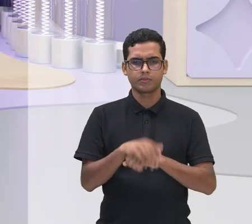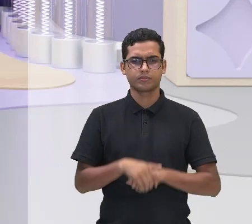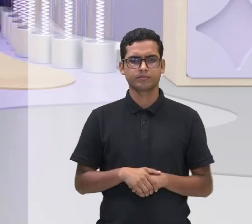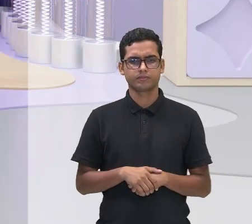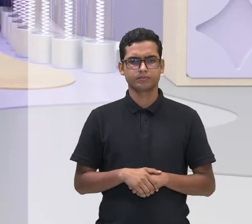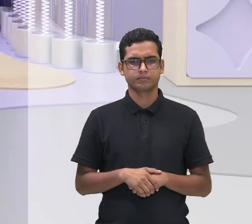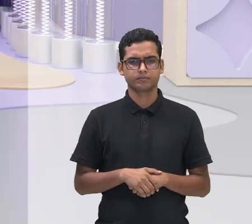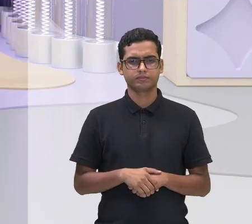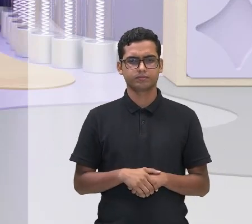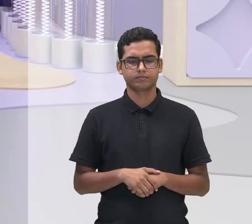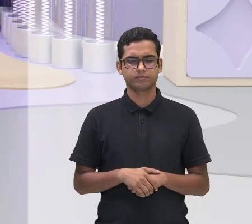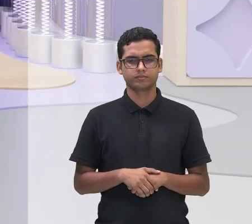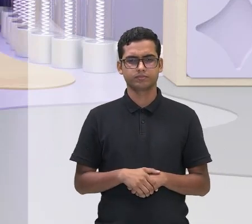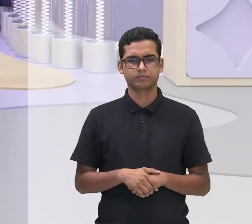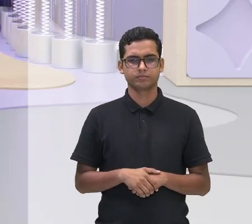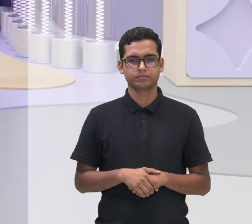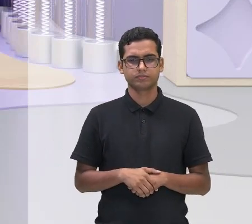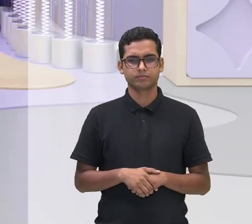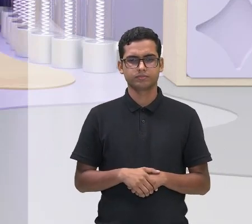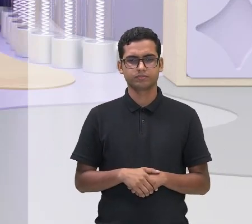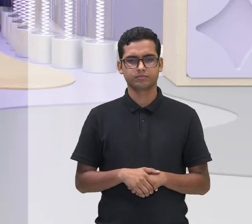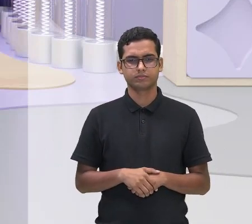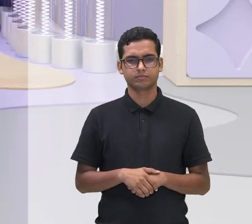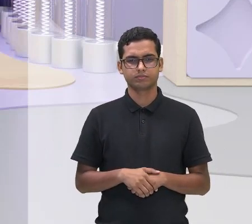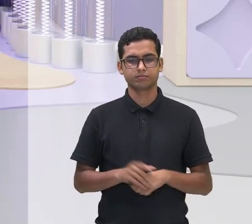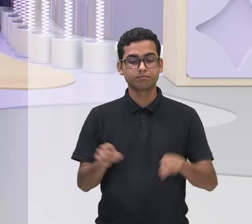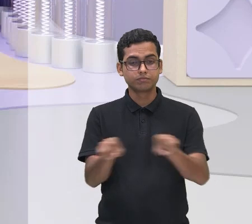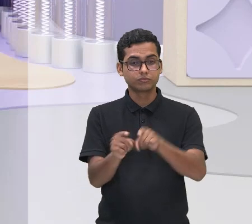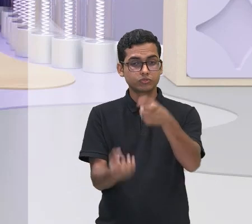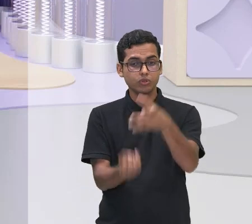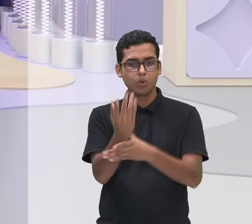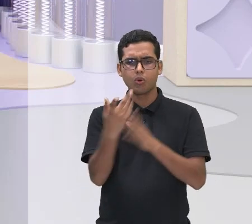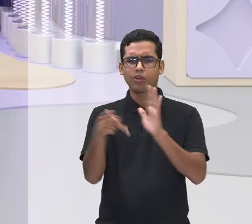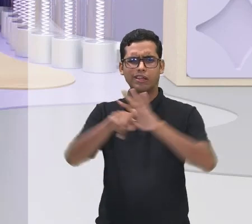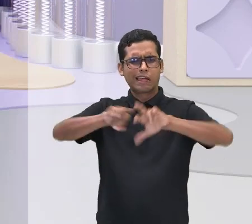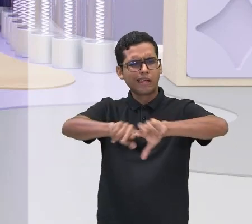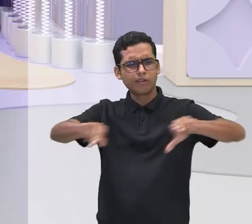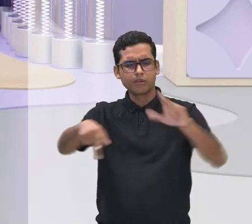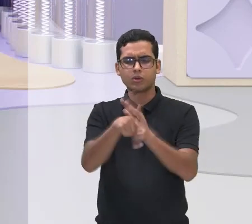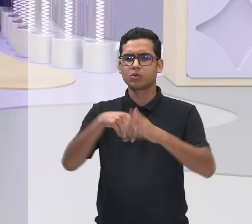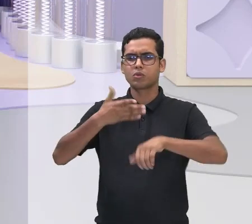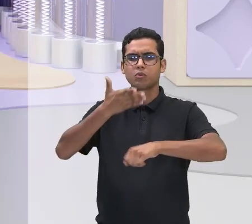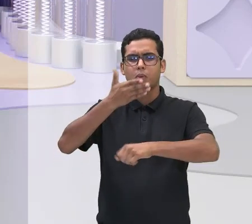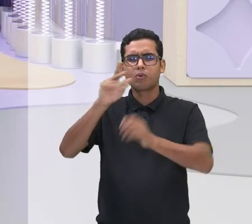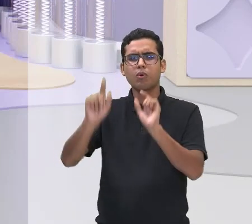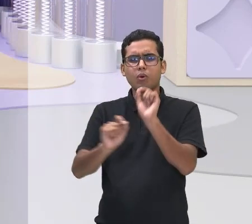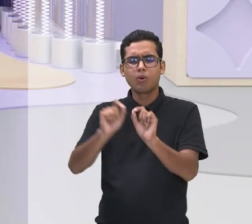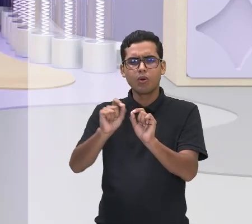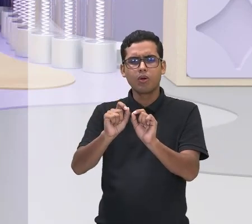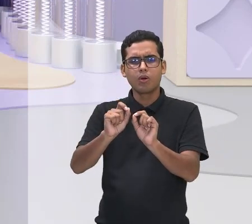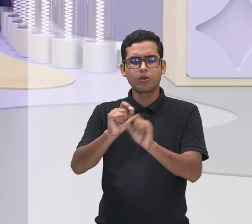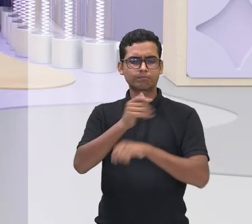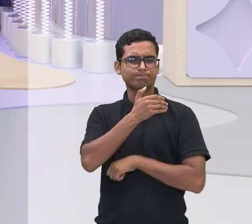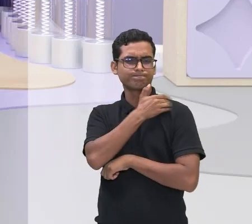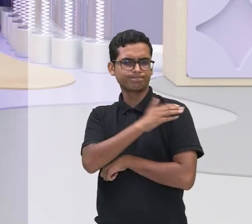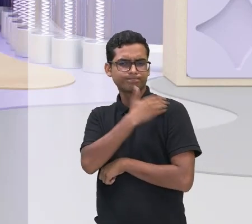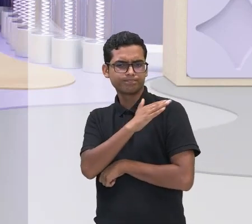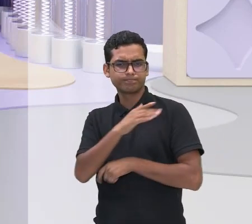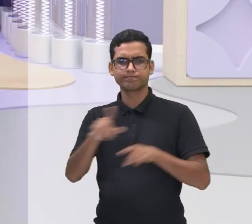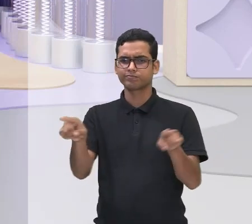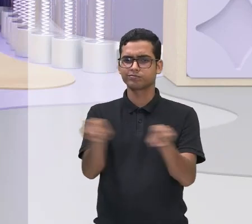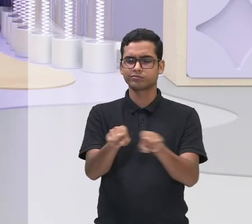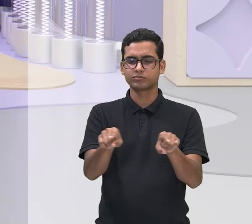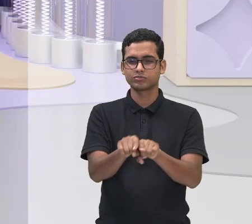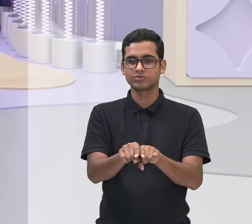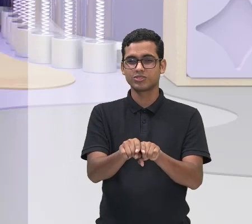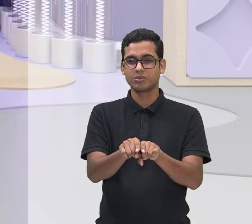podem surgir aí as diferentes formas de preconceitos e intolerância. Com tantas religiões diferentes, com tantas formas de se